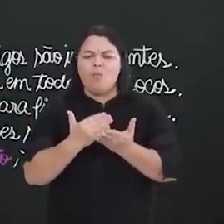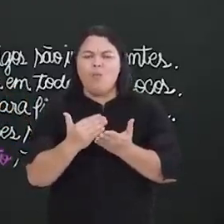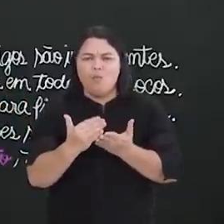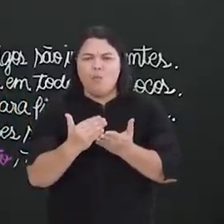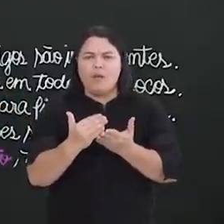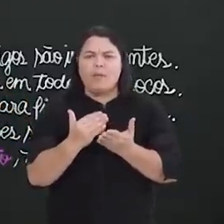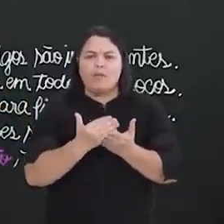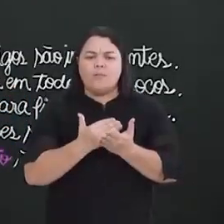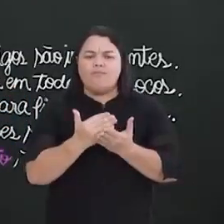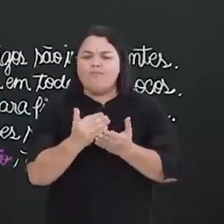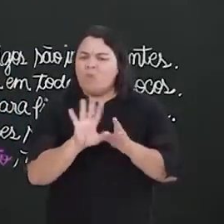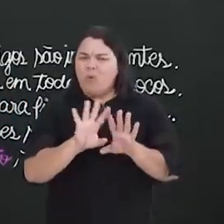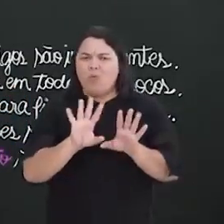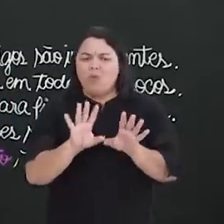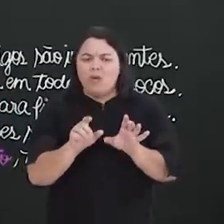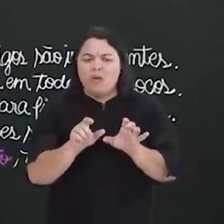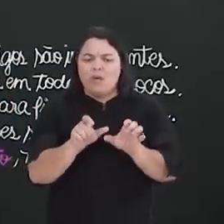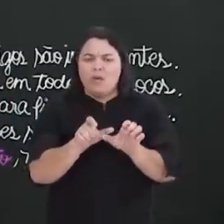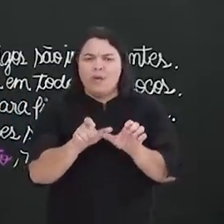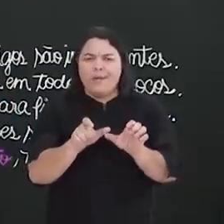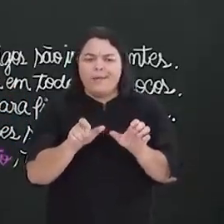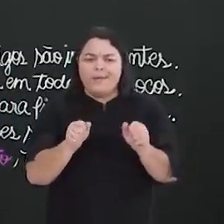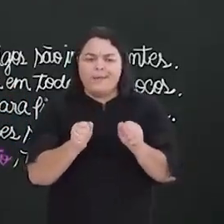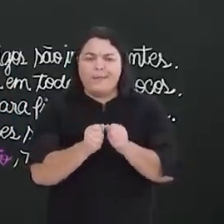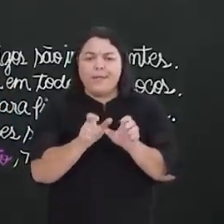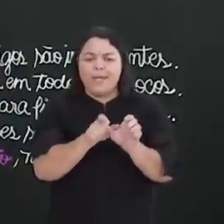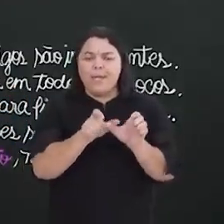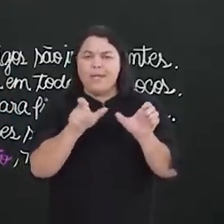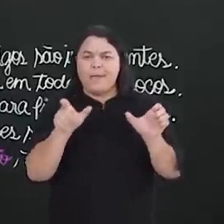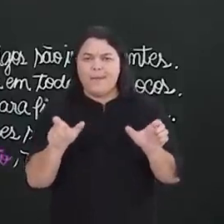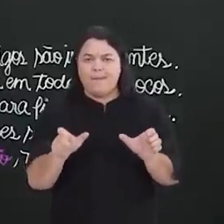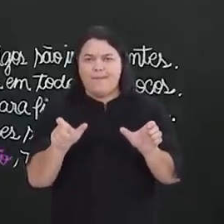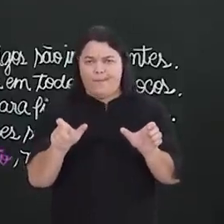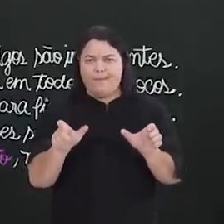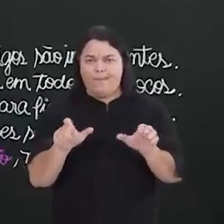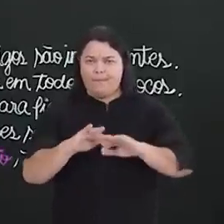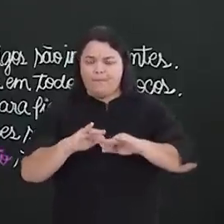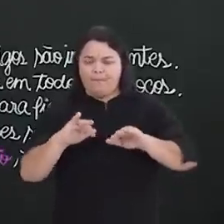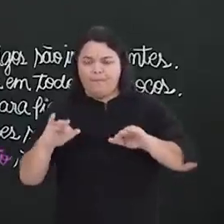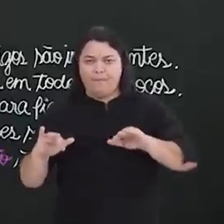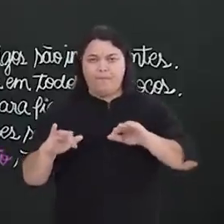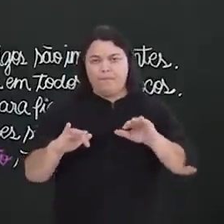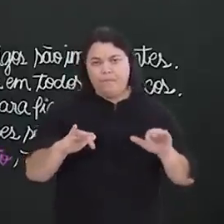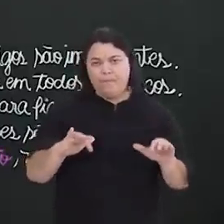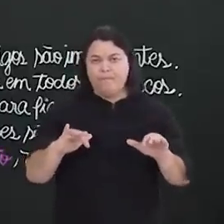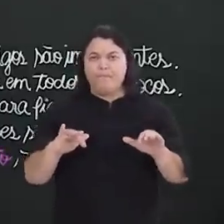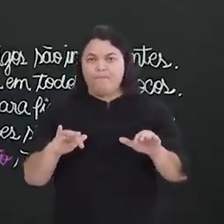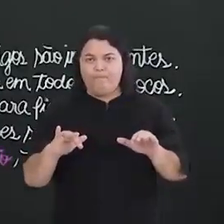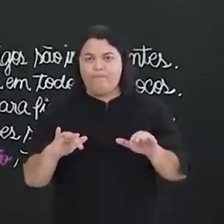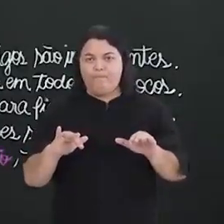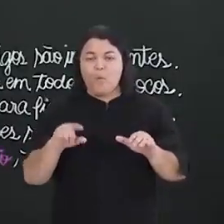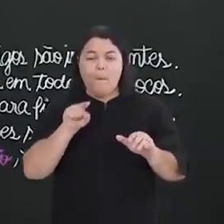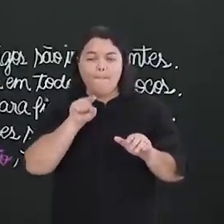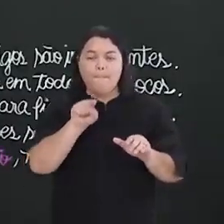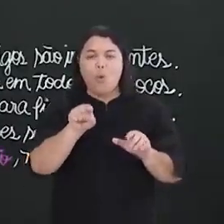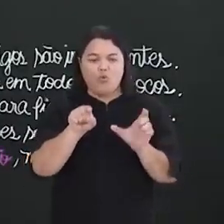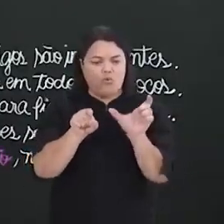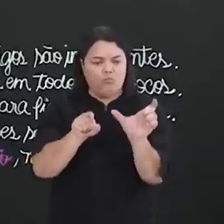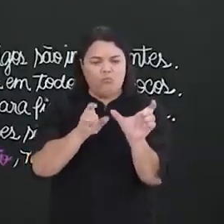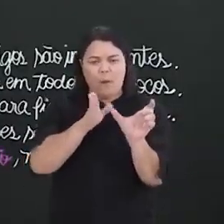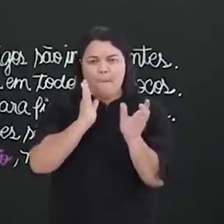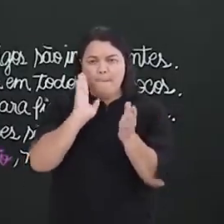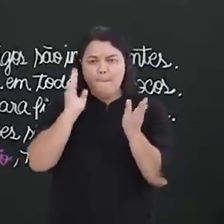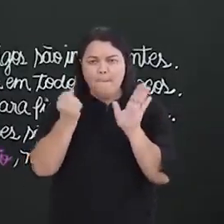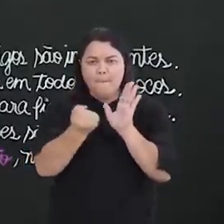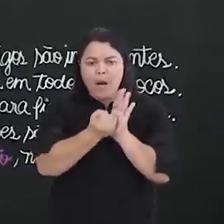conclusão, são sintaticamente independentes e podem ser relacionadas por meio de outros recursos, tais como recursos de pontuação.